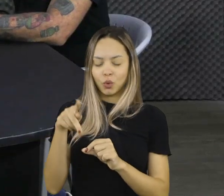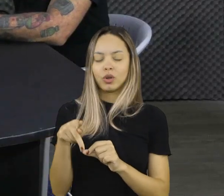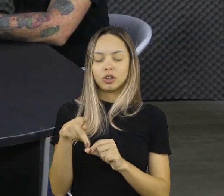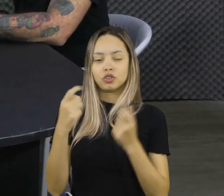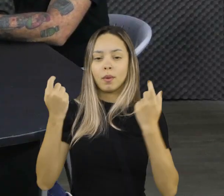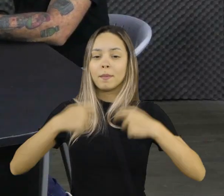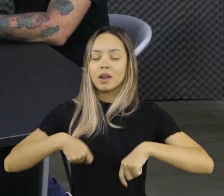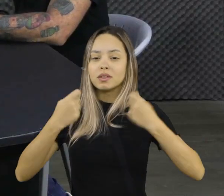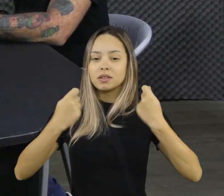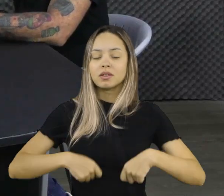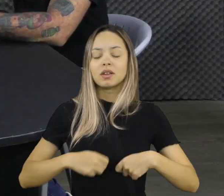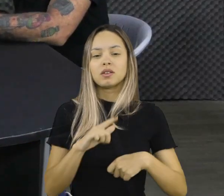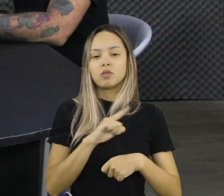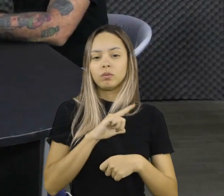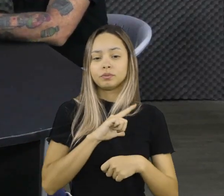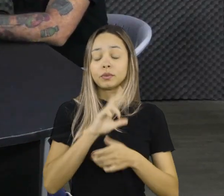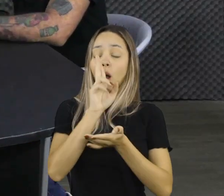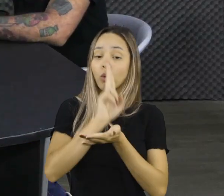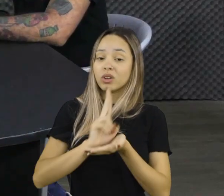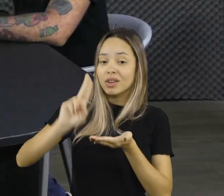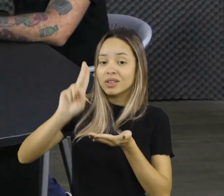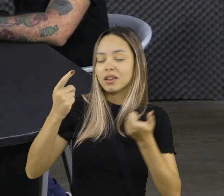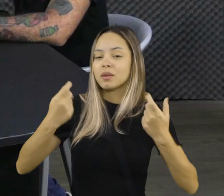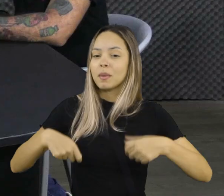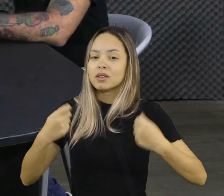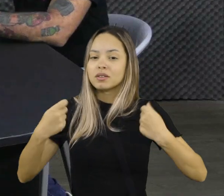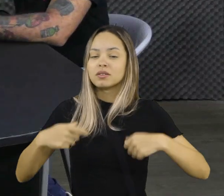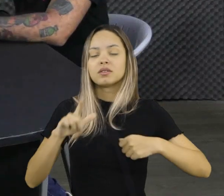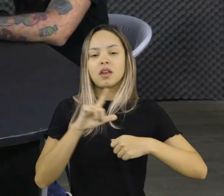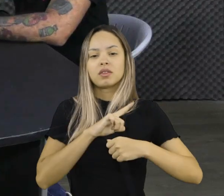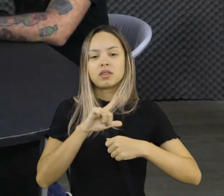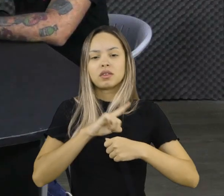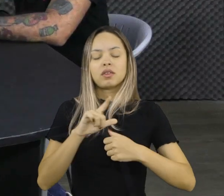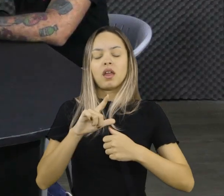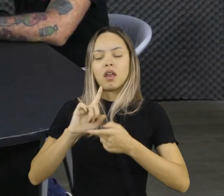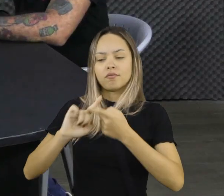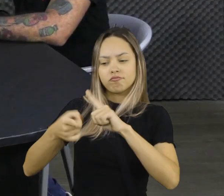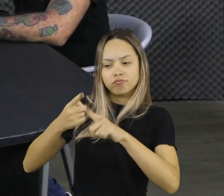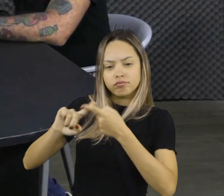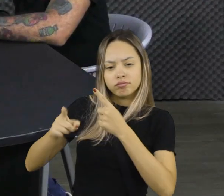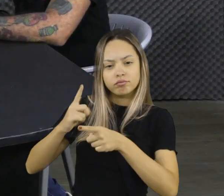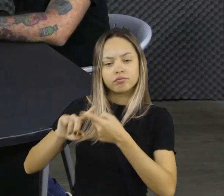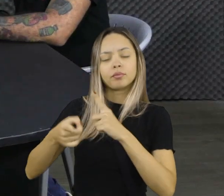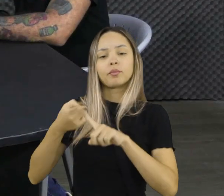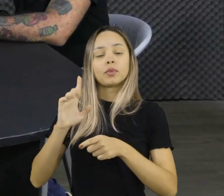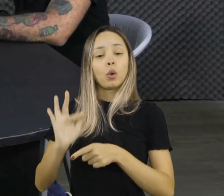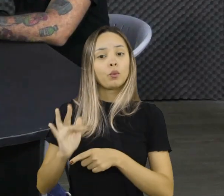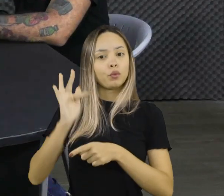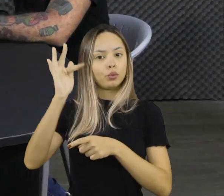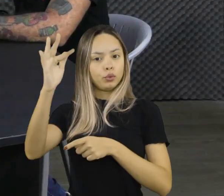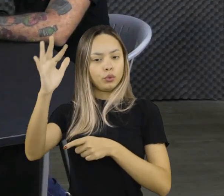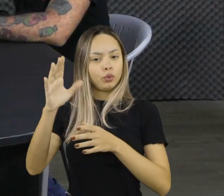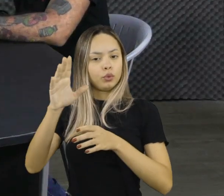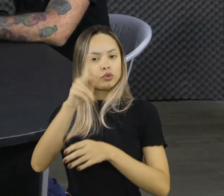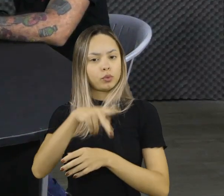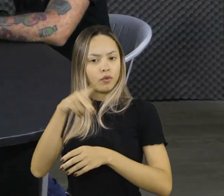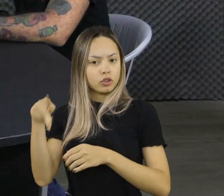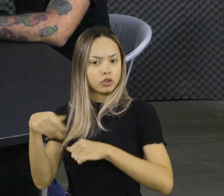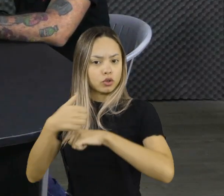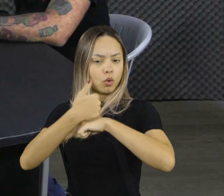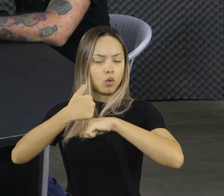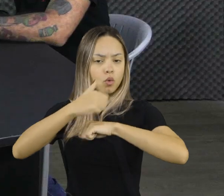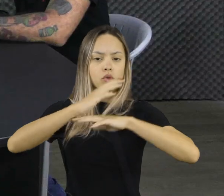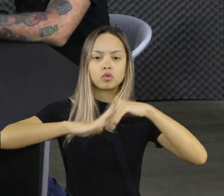precisam a universidade precisa dialogar com esses futuros profissionais. Aí como estava e como está a